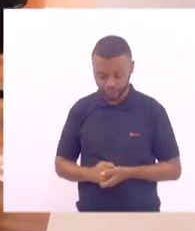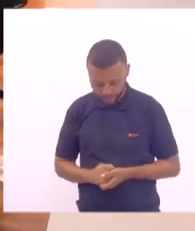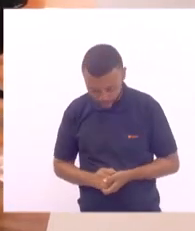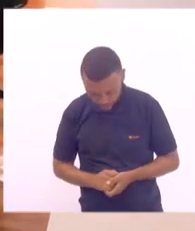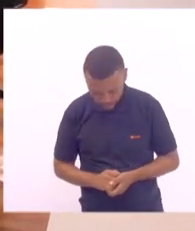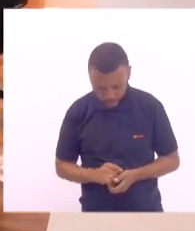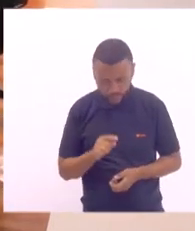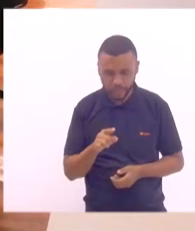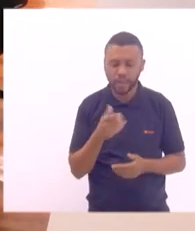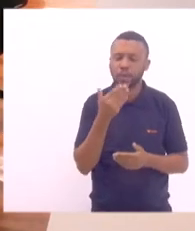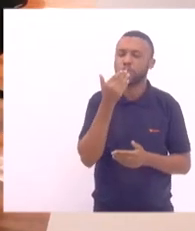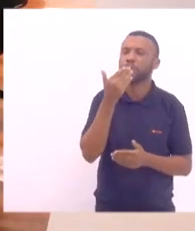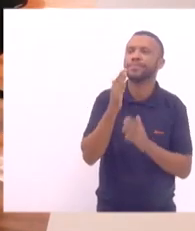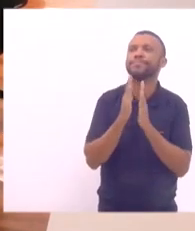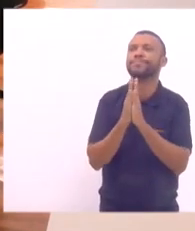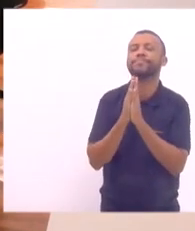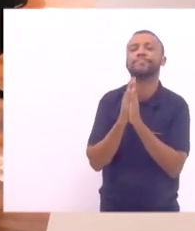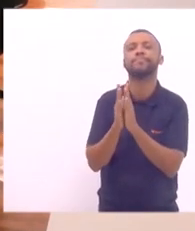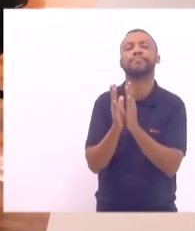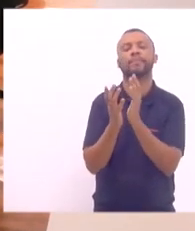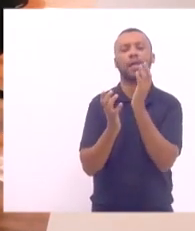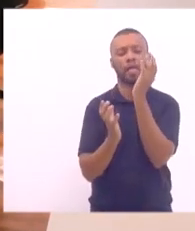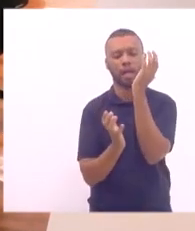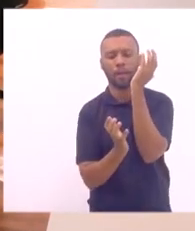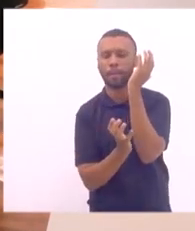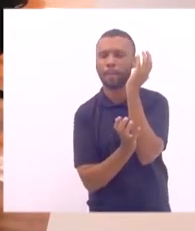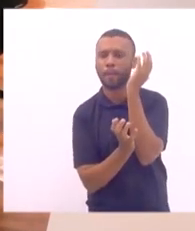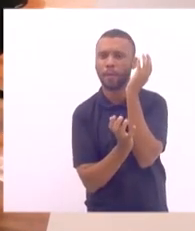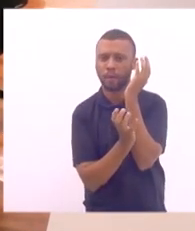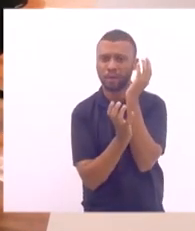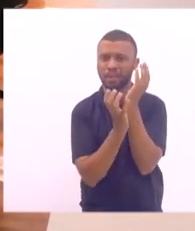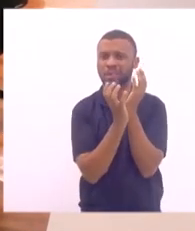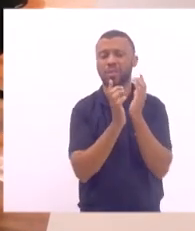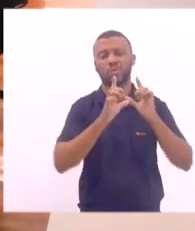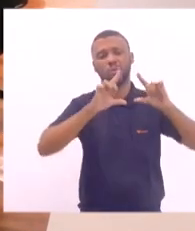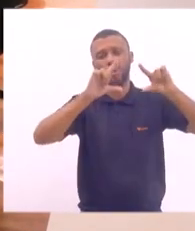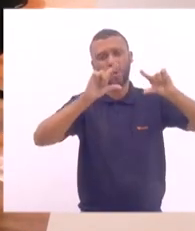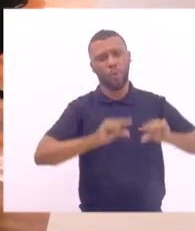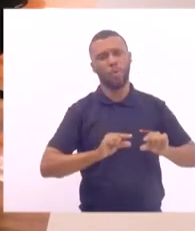é um clamor para desburocratizar a prestação de contas